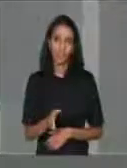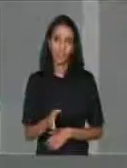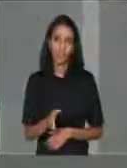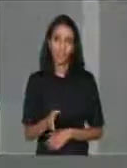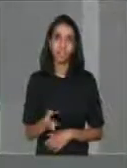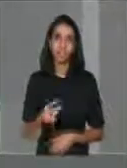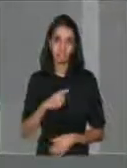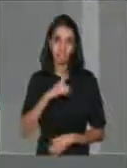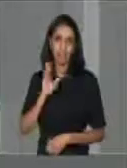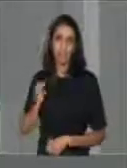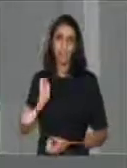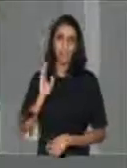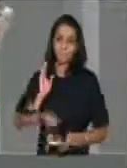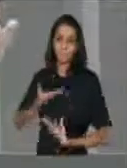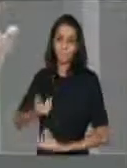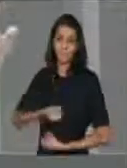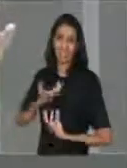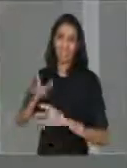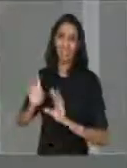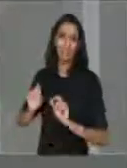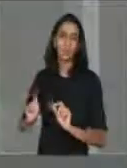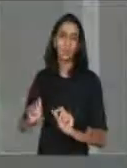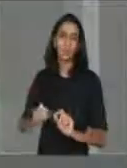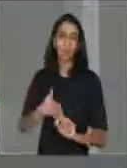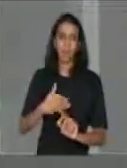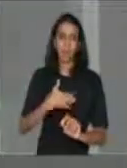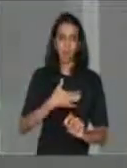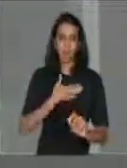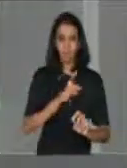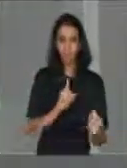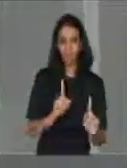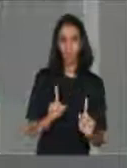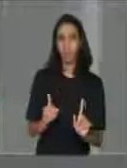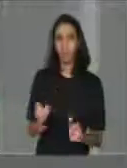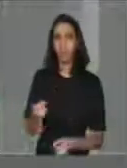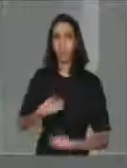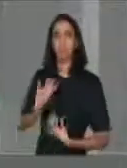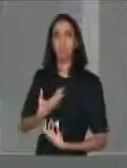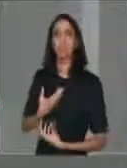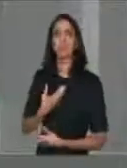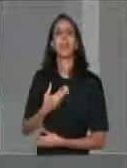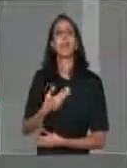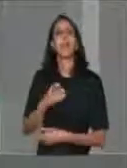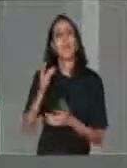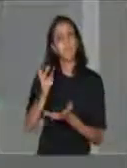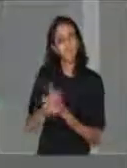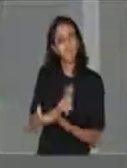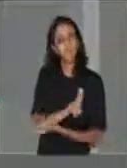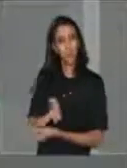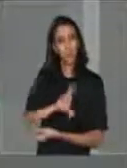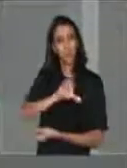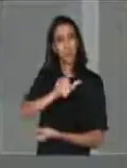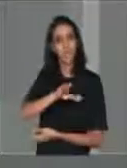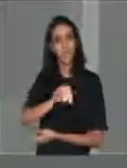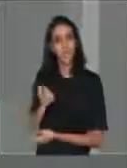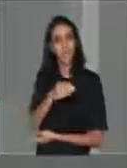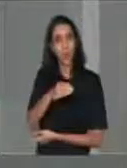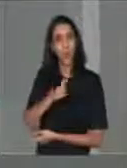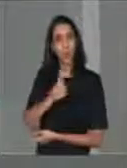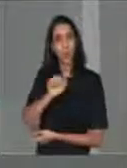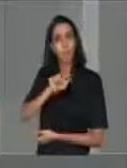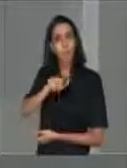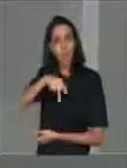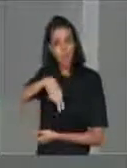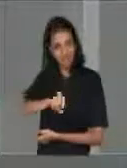por minha causa nem de longe, por um amigo e xará, Chico Buarque de Holanda, numa